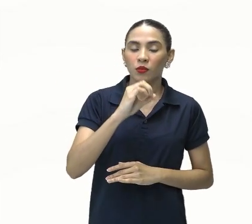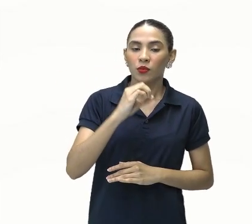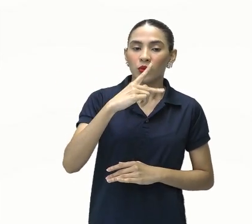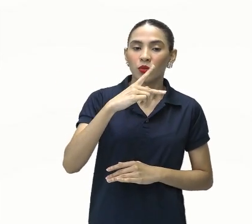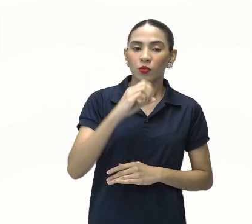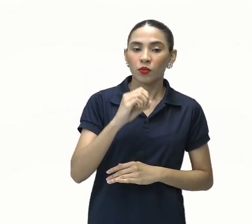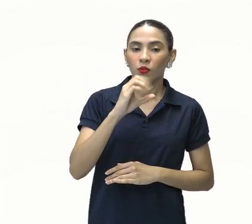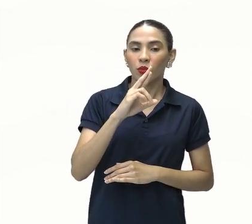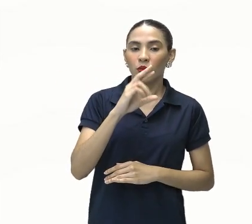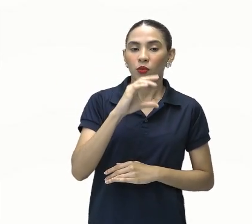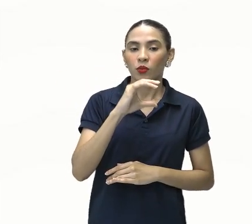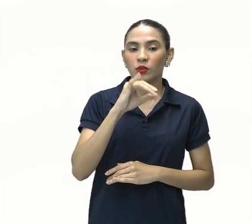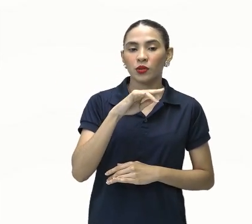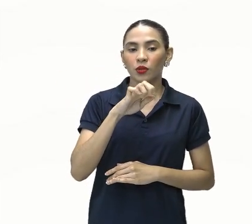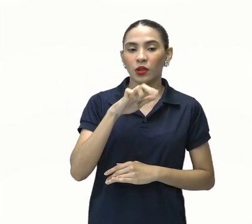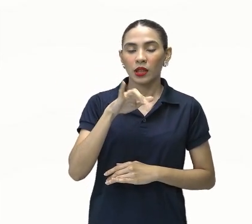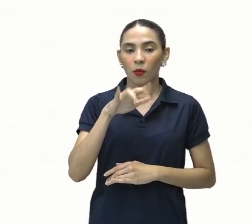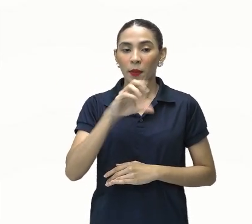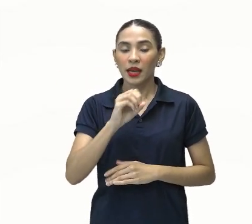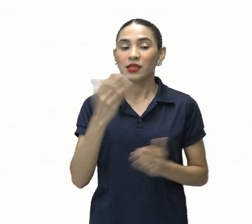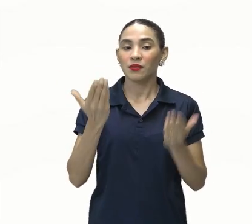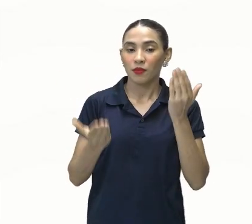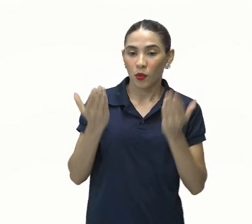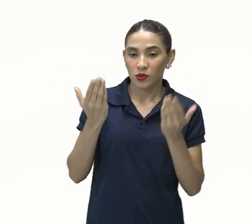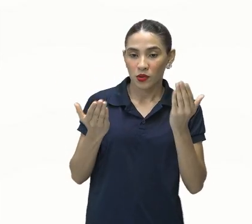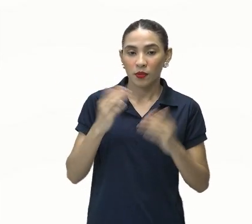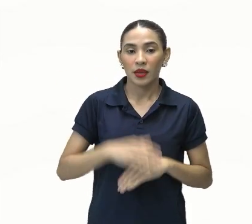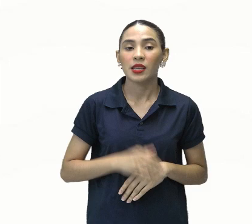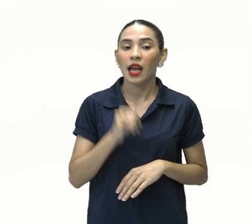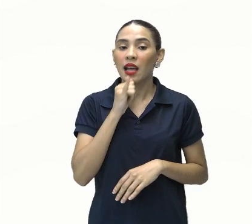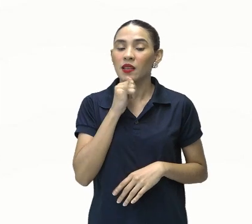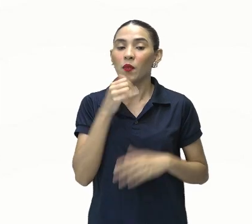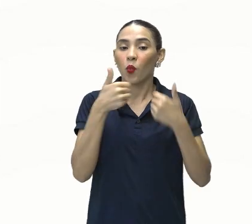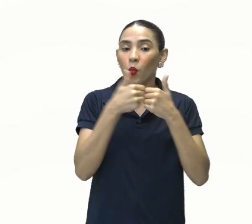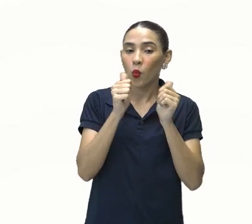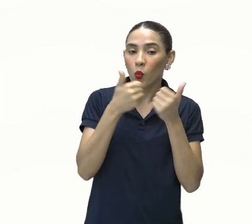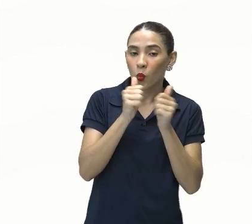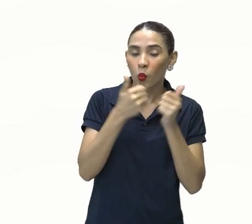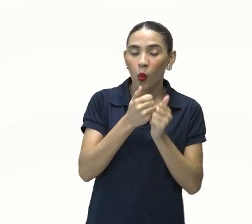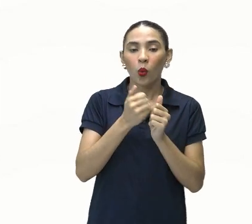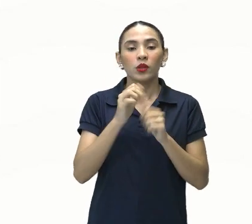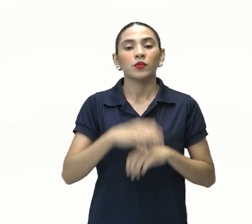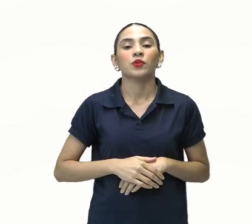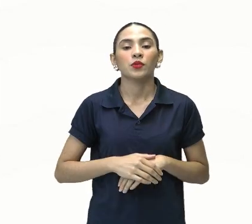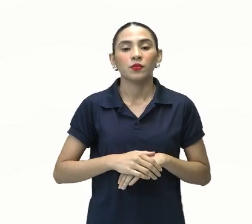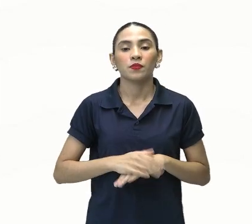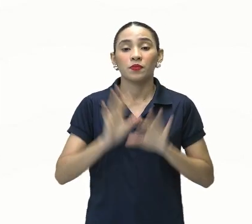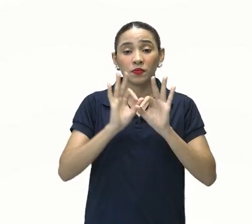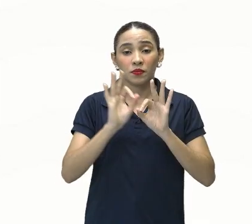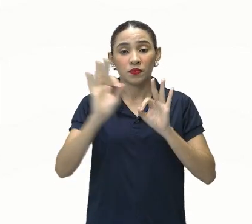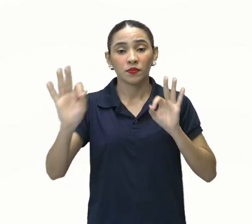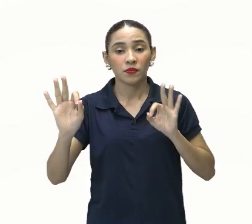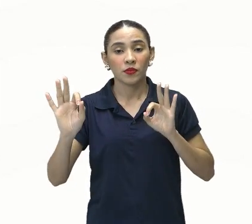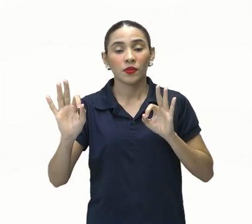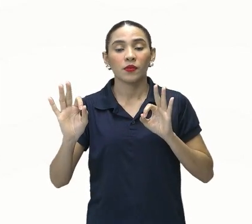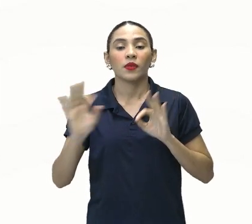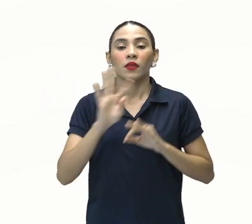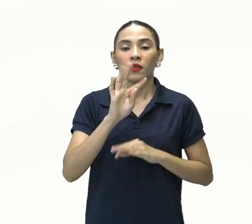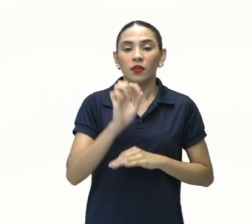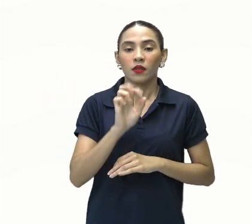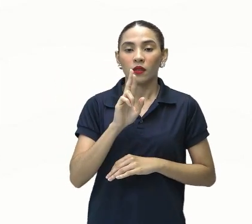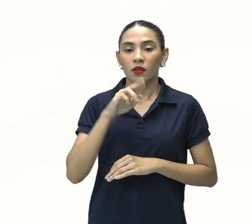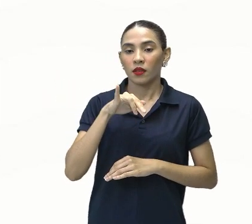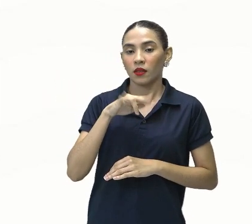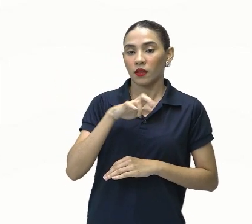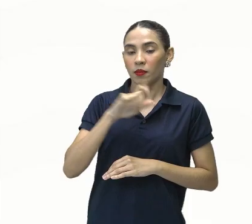proporcionalmente. Então, vamos à nossa situação. Um ônibus faz o percurso do terminal até o centro da